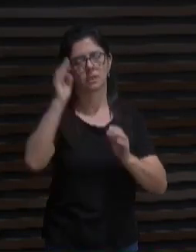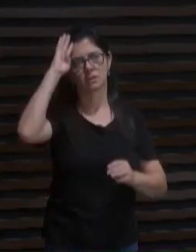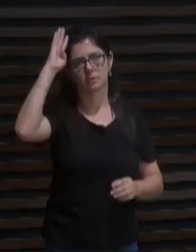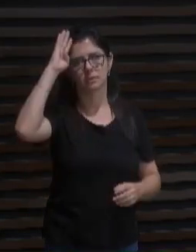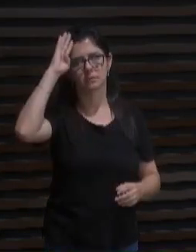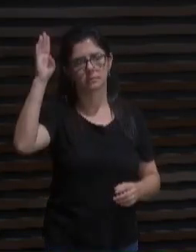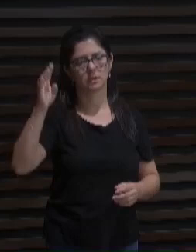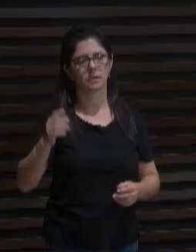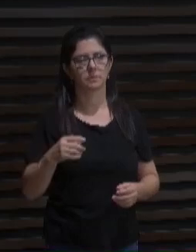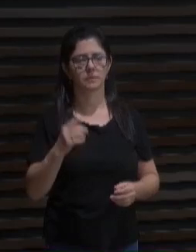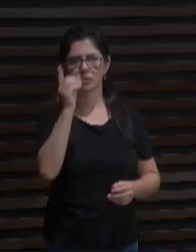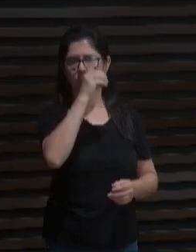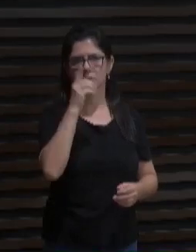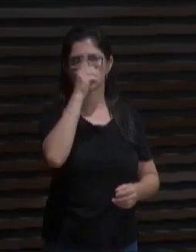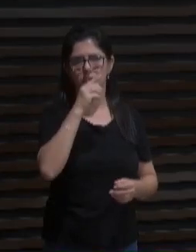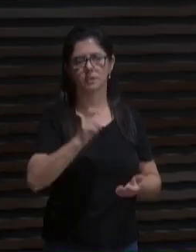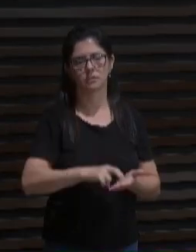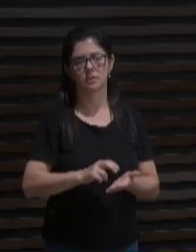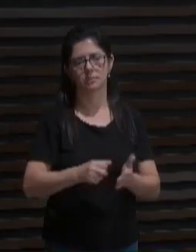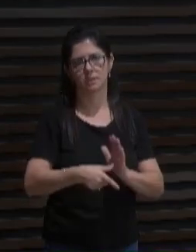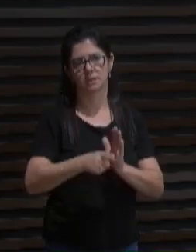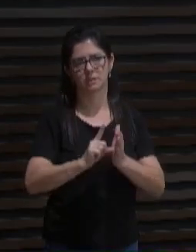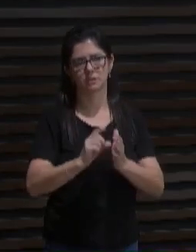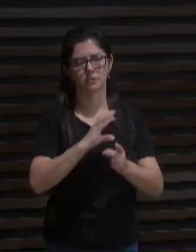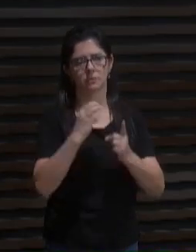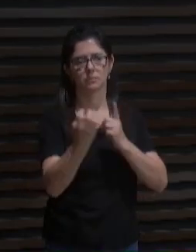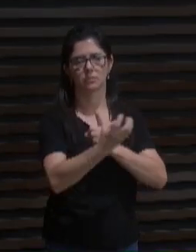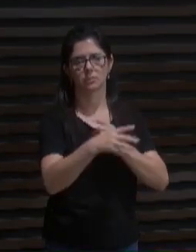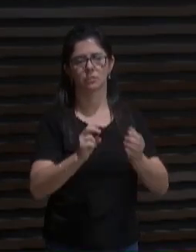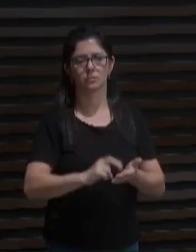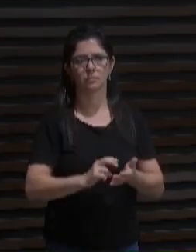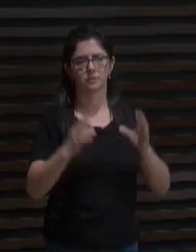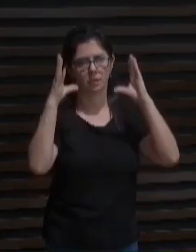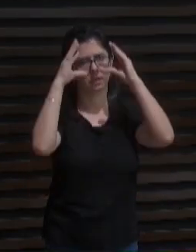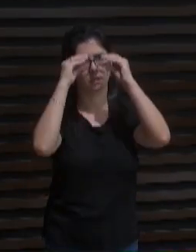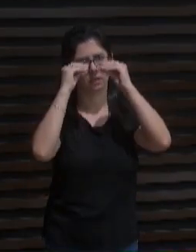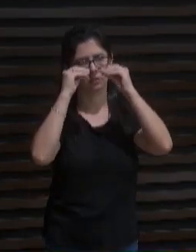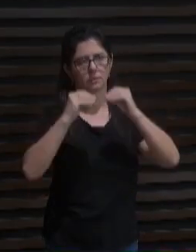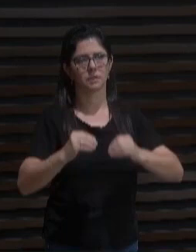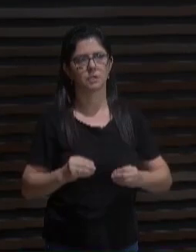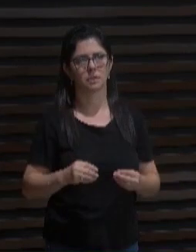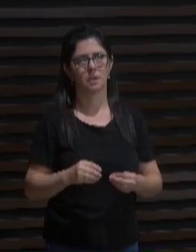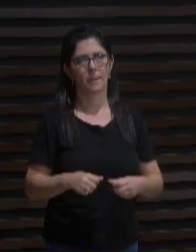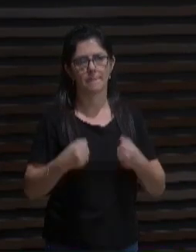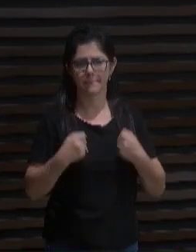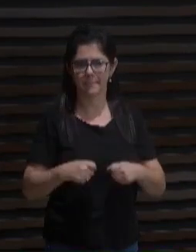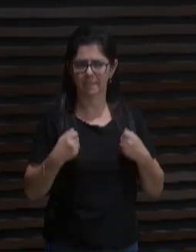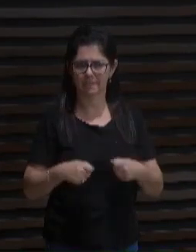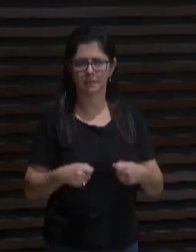nos domingos aqui de manhã, antes do culto, de manhã e à noite. Irmãos, nós precisamos estar orando juntos.